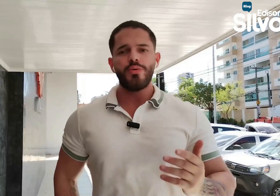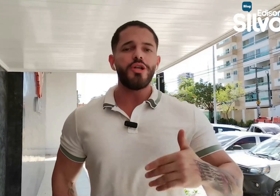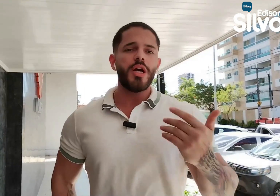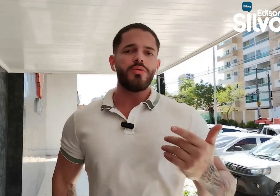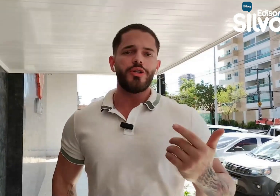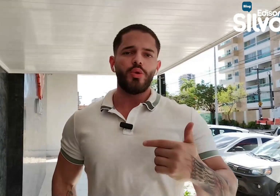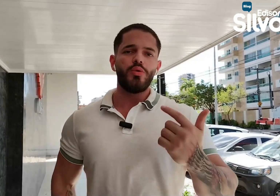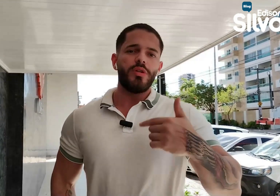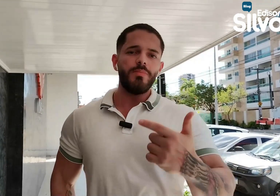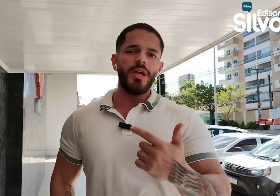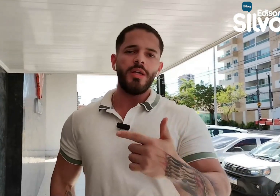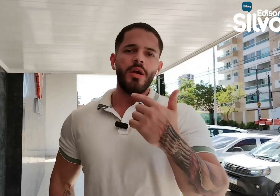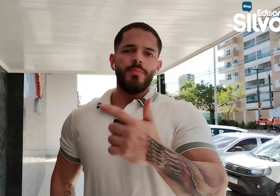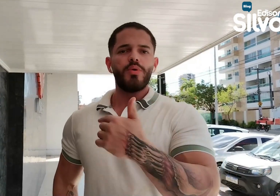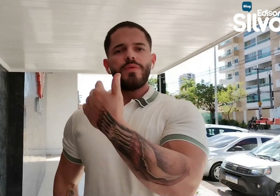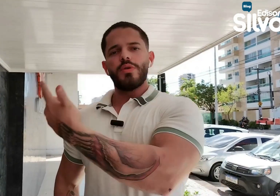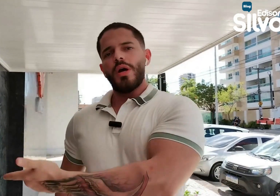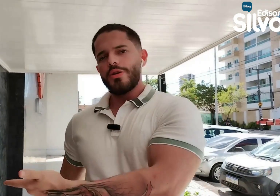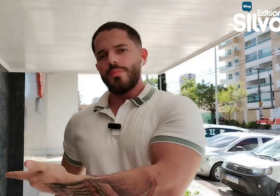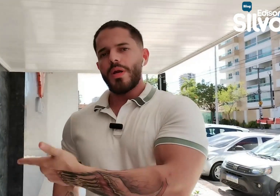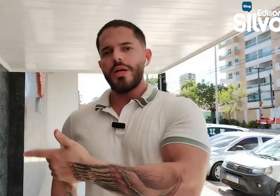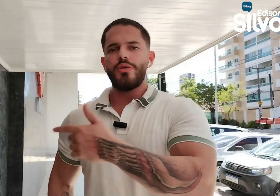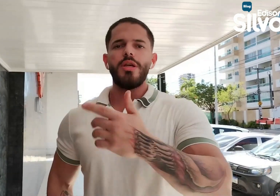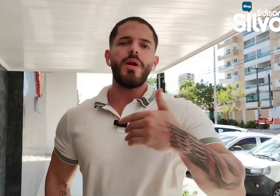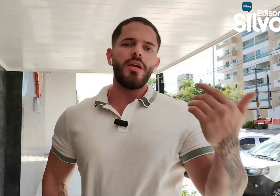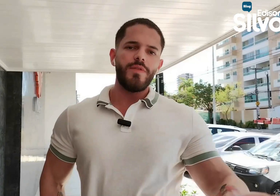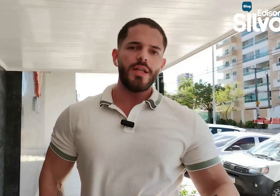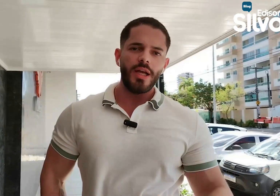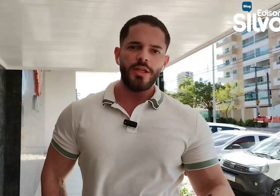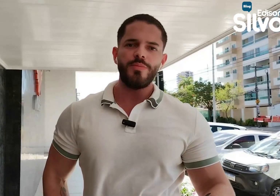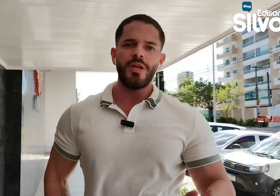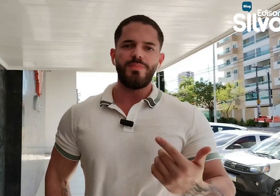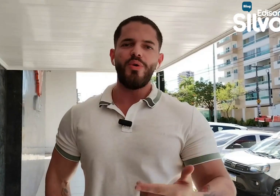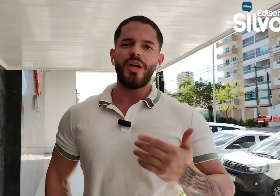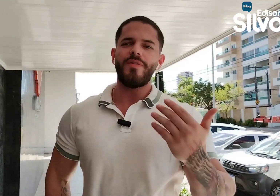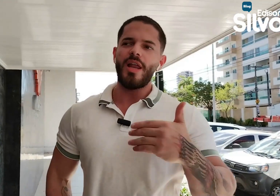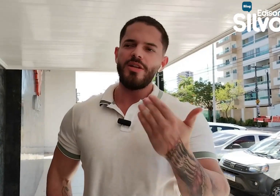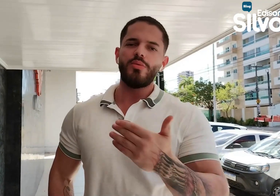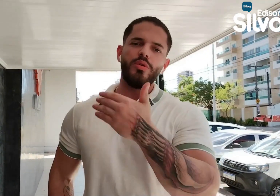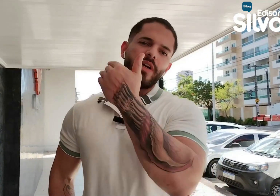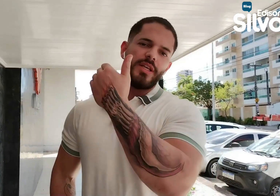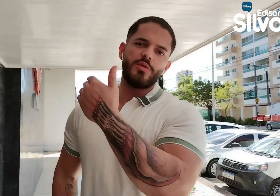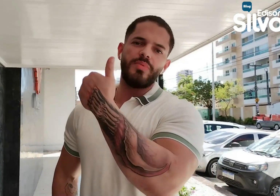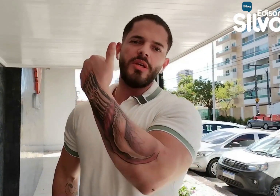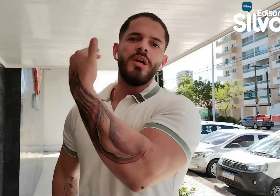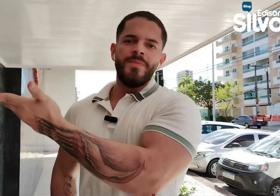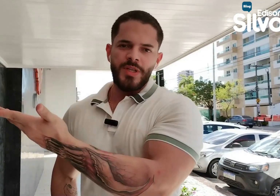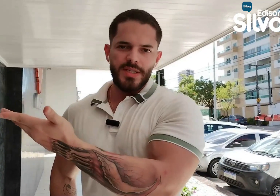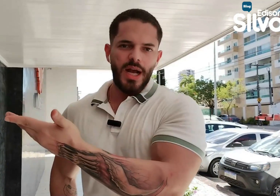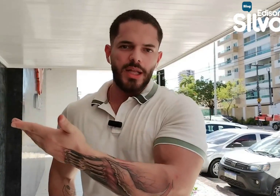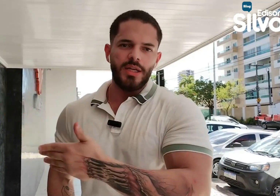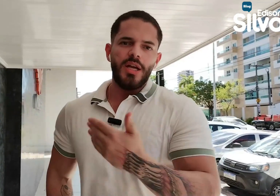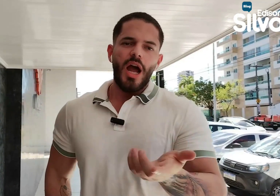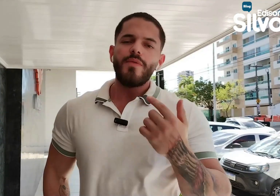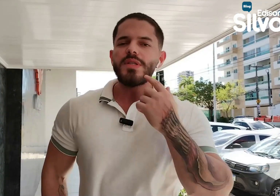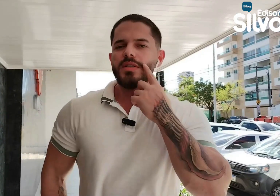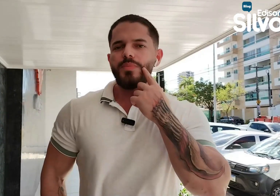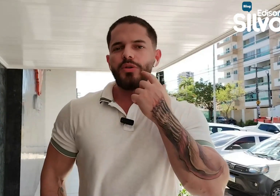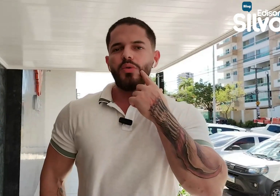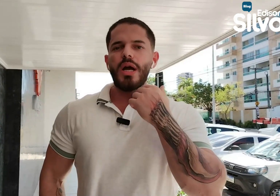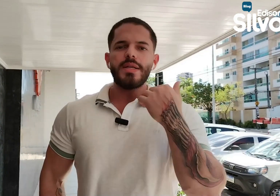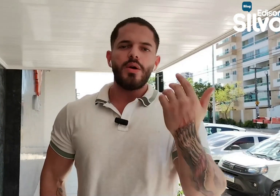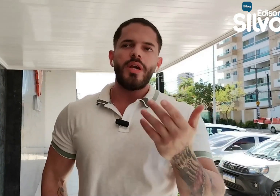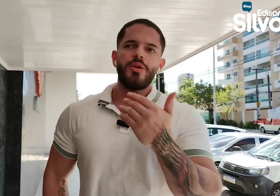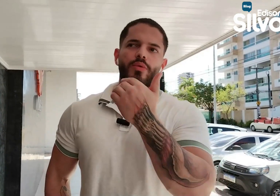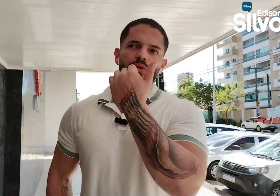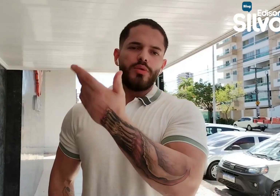inteiro do prédio, o que gera um transtorno também para os funcionários do prédio e para quem vier ter atendimento, porque, além de tudo, vai ter que subir de escada. Aí você